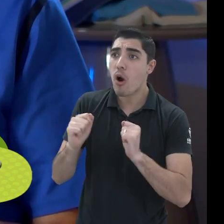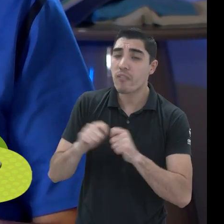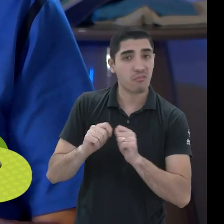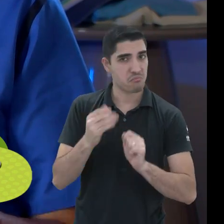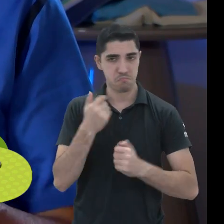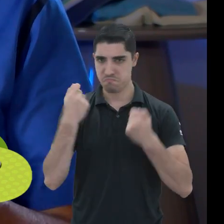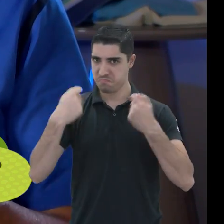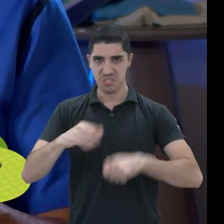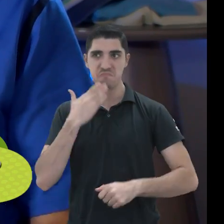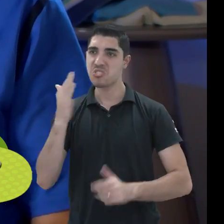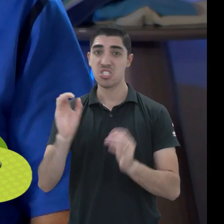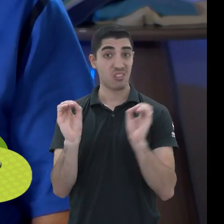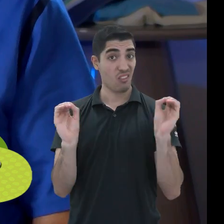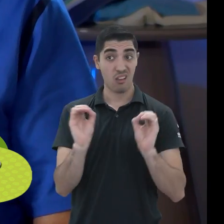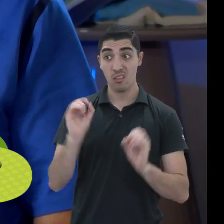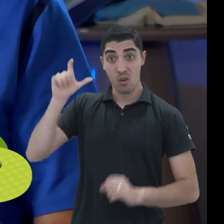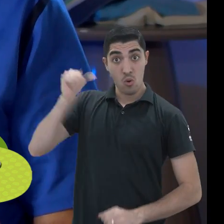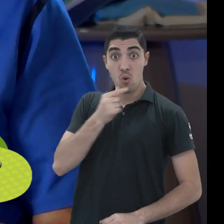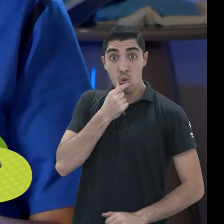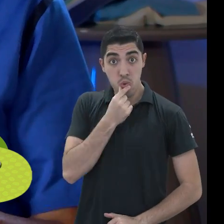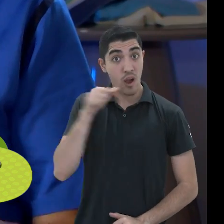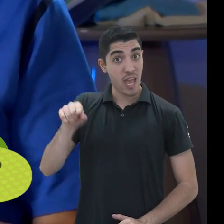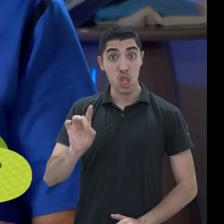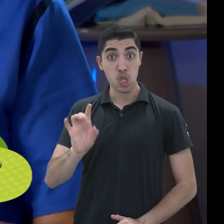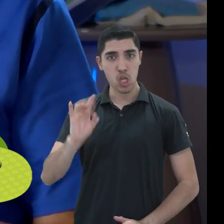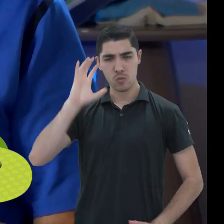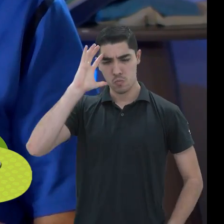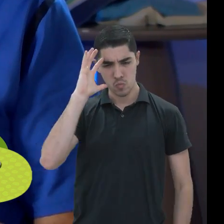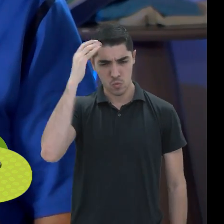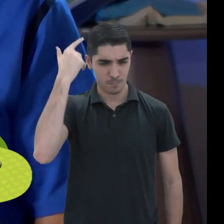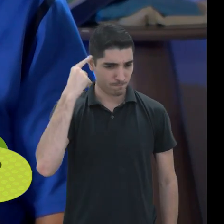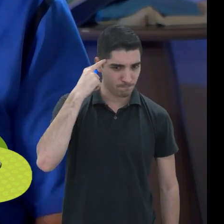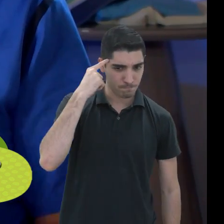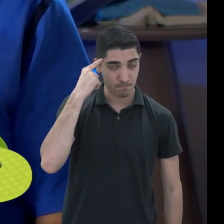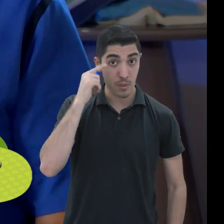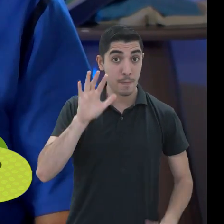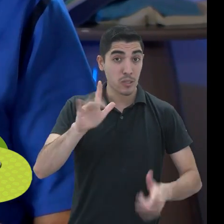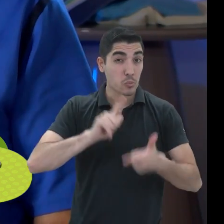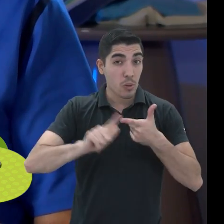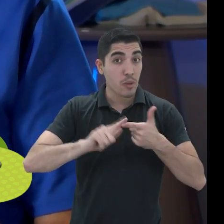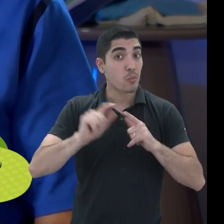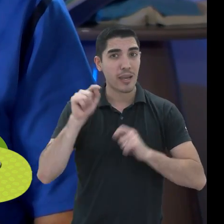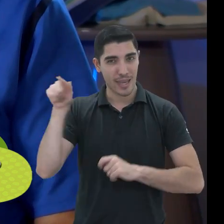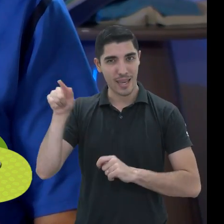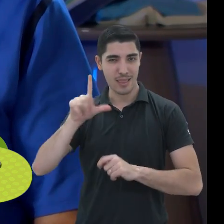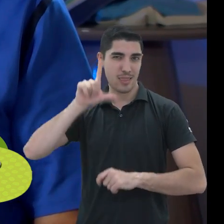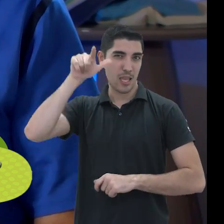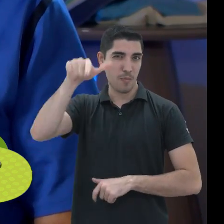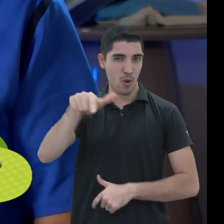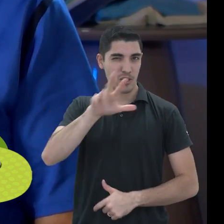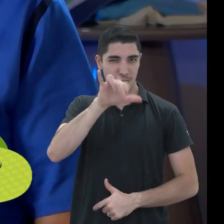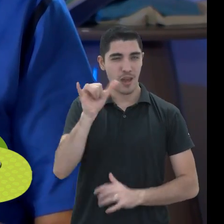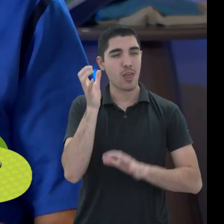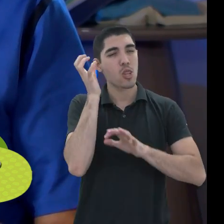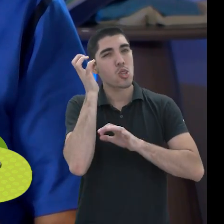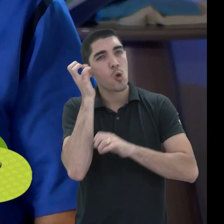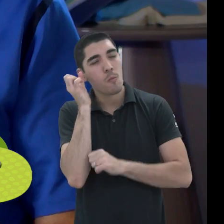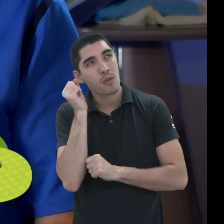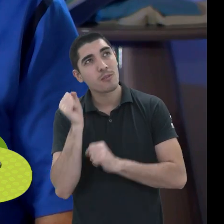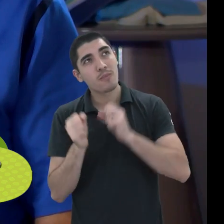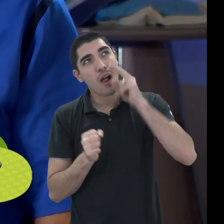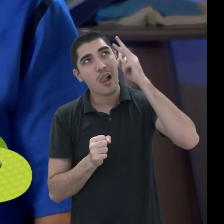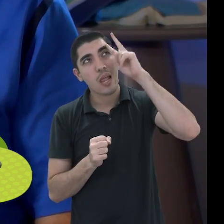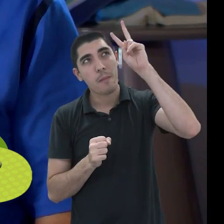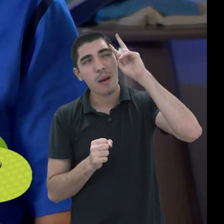ninguém, ele tem que decidir. Agora, o grande problema é, quando ele encosta a cabeça no travesseiro,